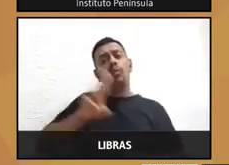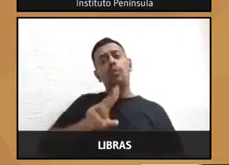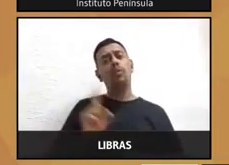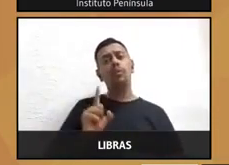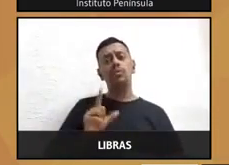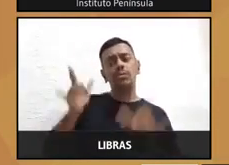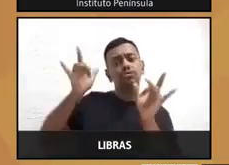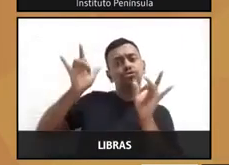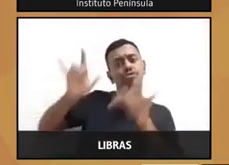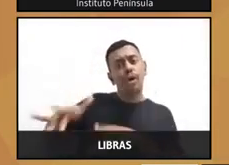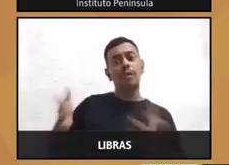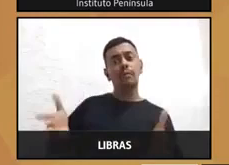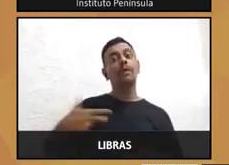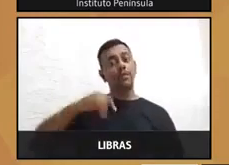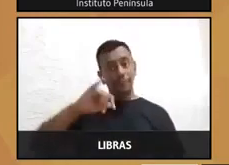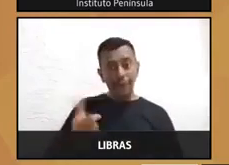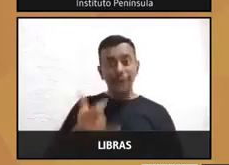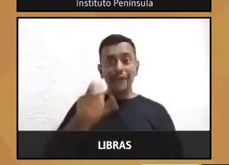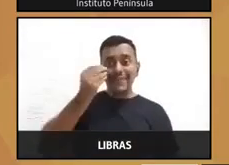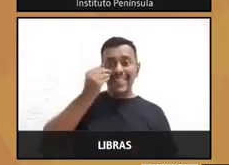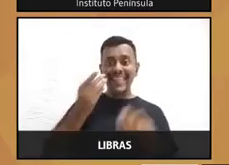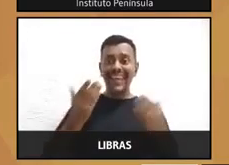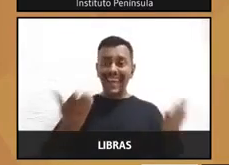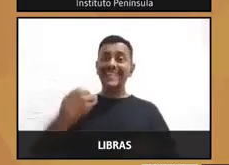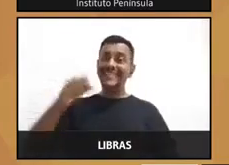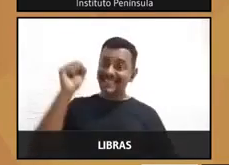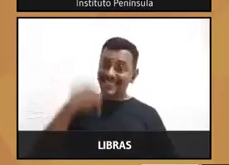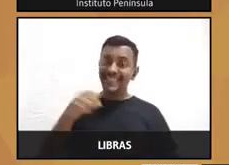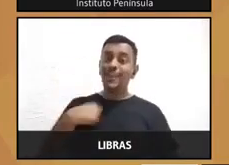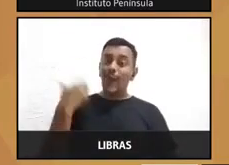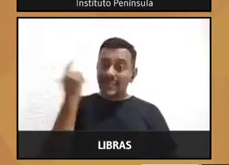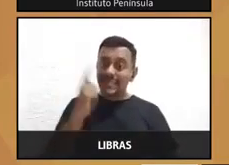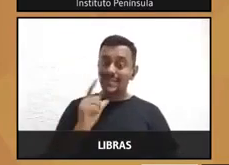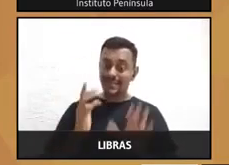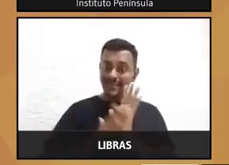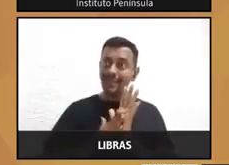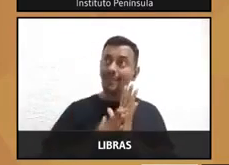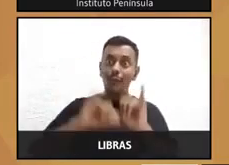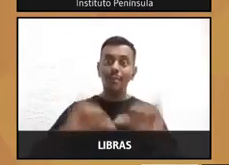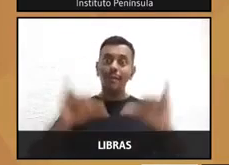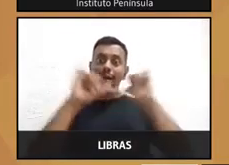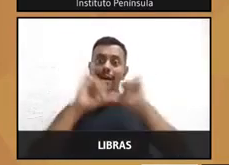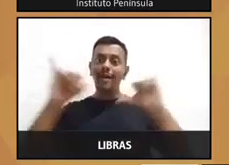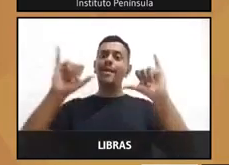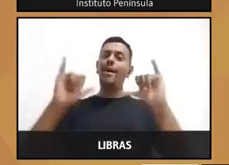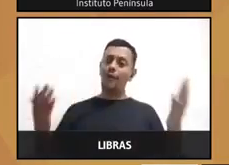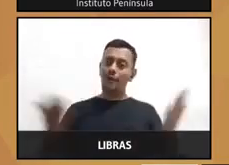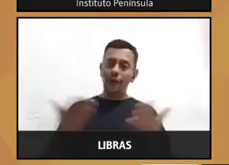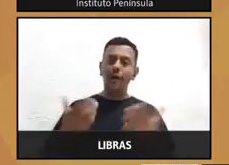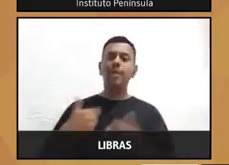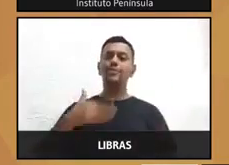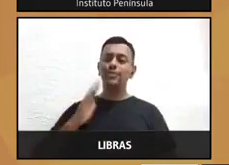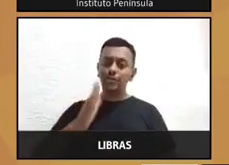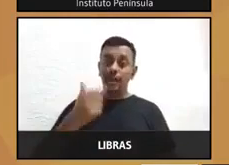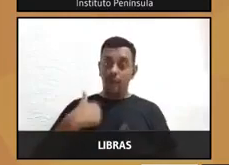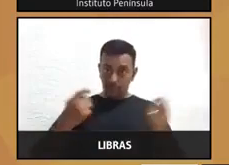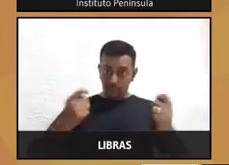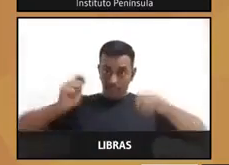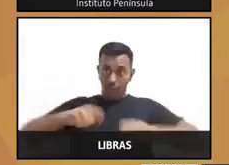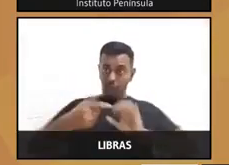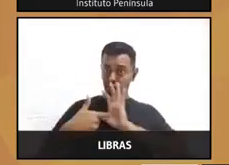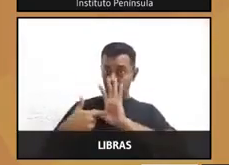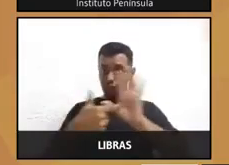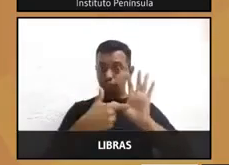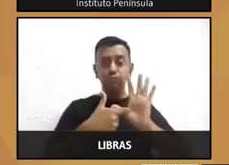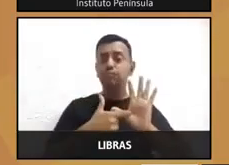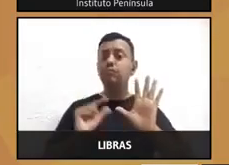uma oportunidade aqui de falar desta campanha que lançamos. Eu posso aqui mostrar daqui a